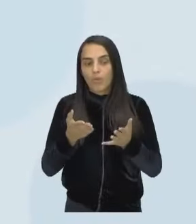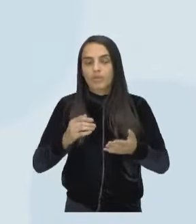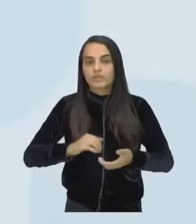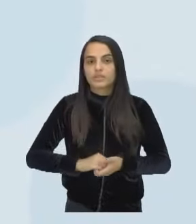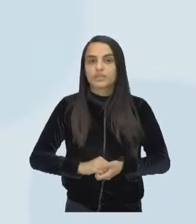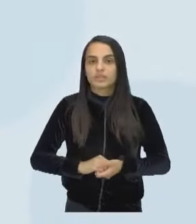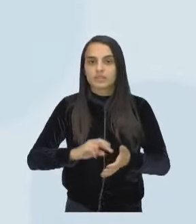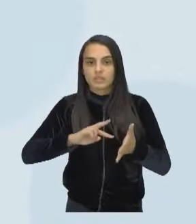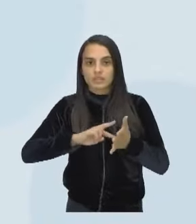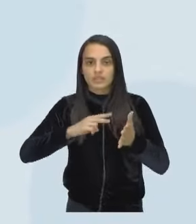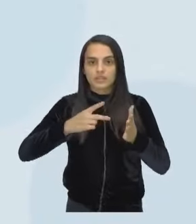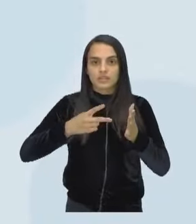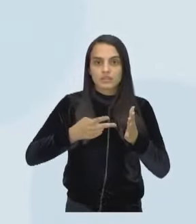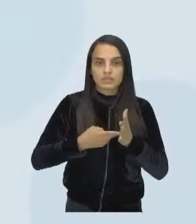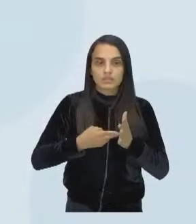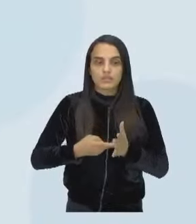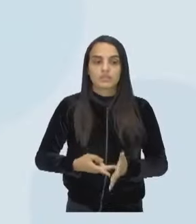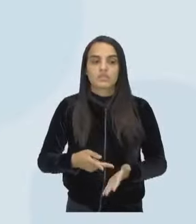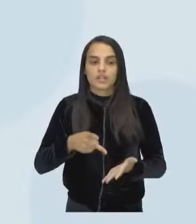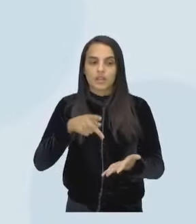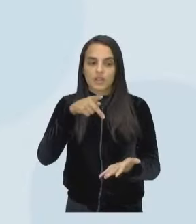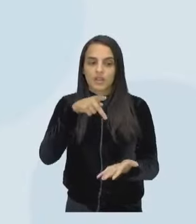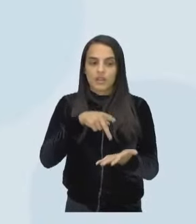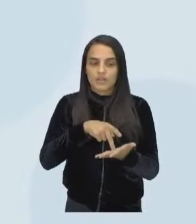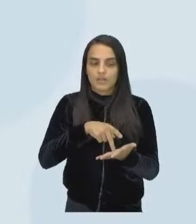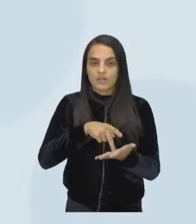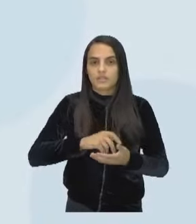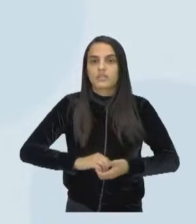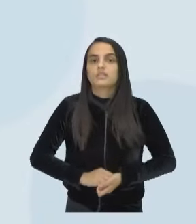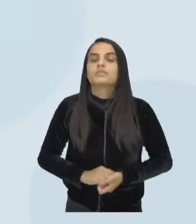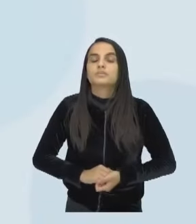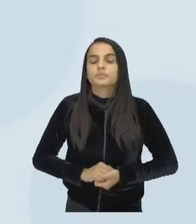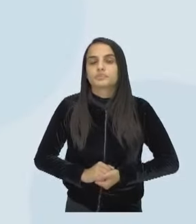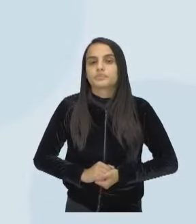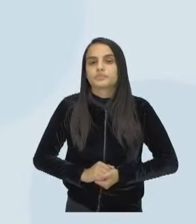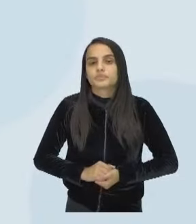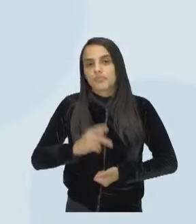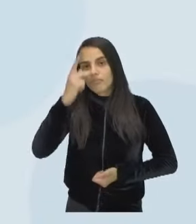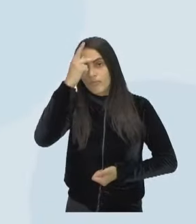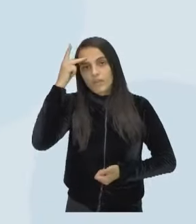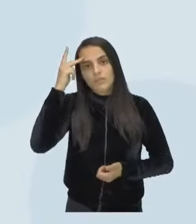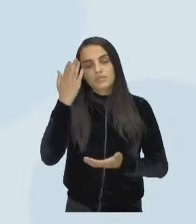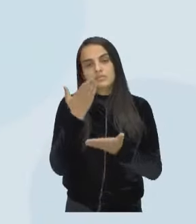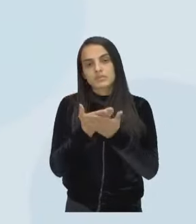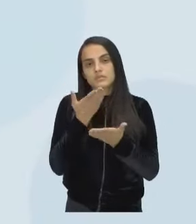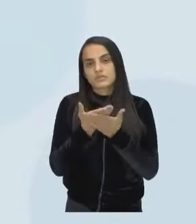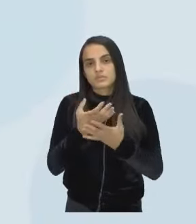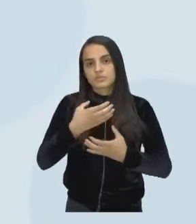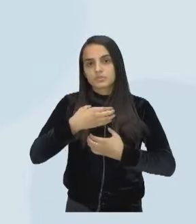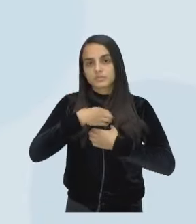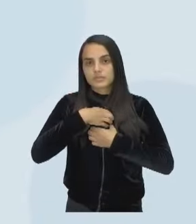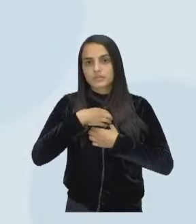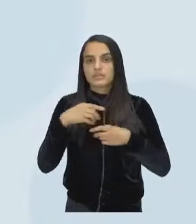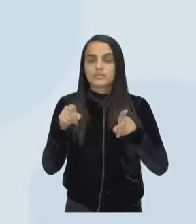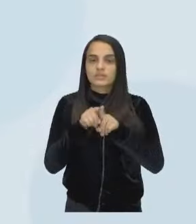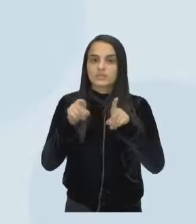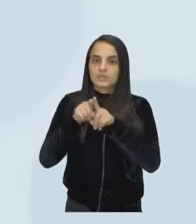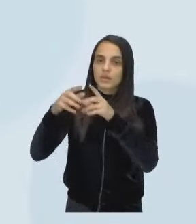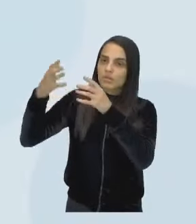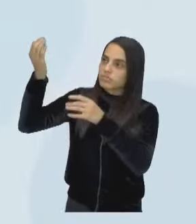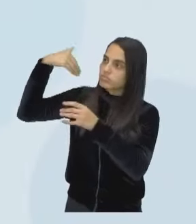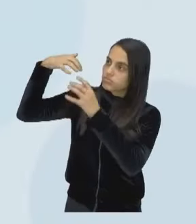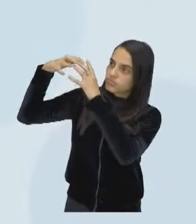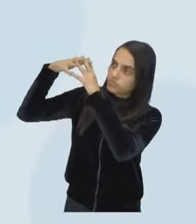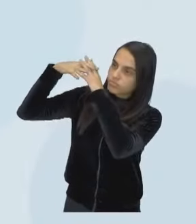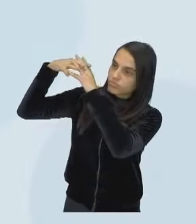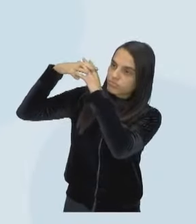que significa na verdade, ok? Realmente. Então, a pessoa que estuda aí o comportamento e a forma com que a mente